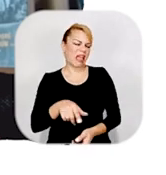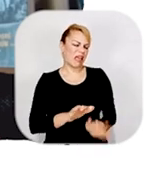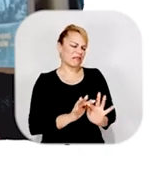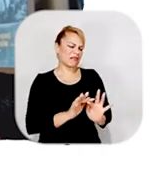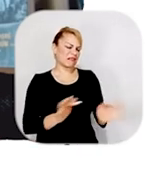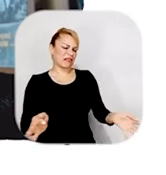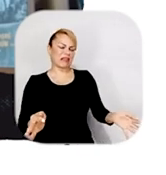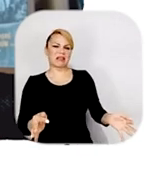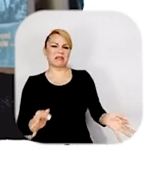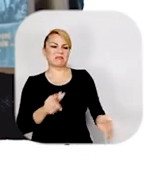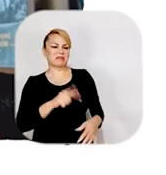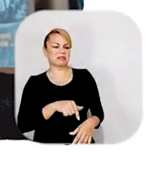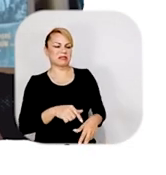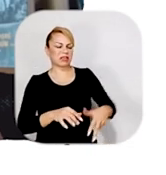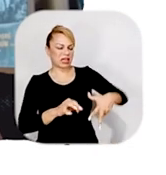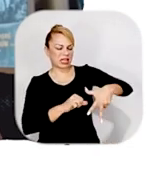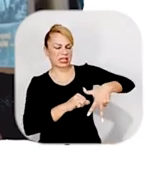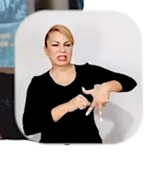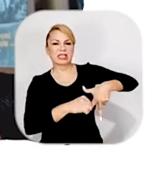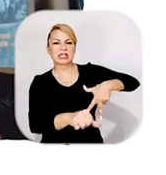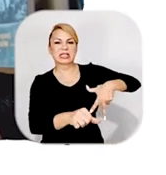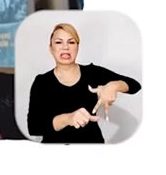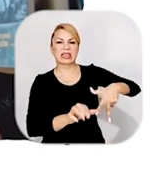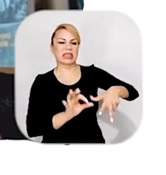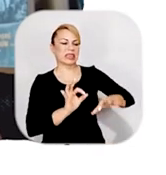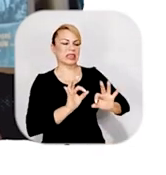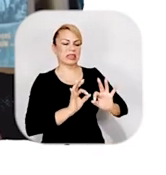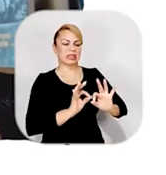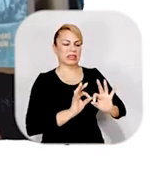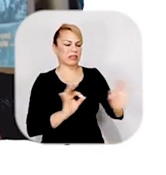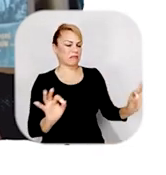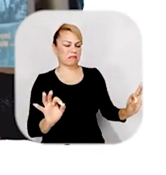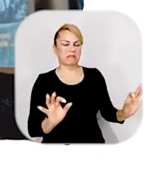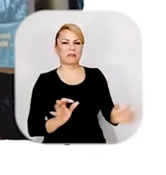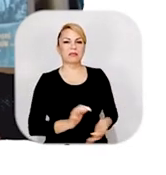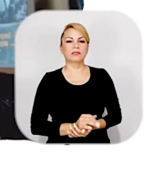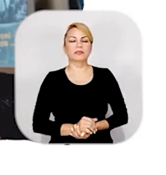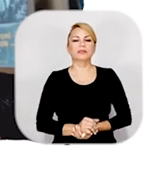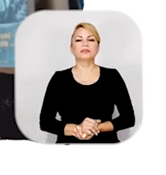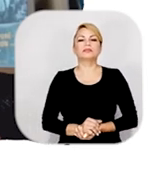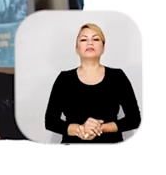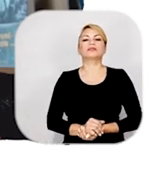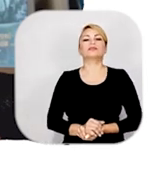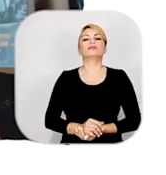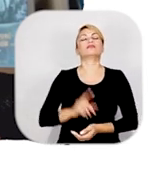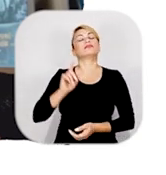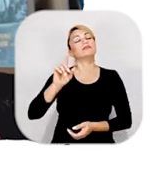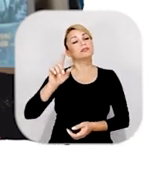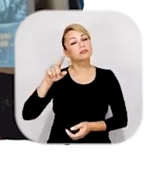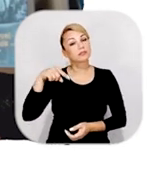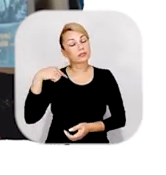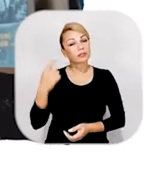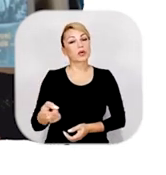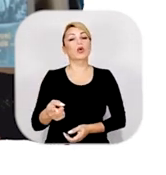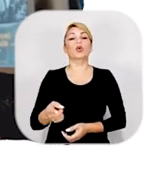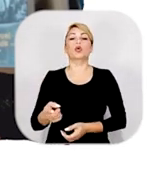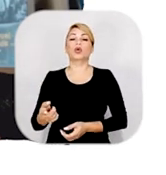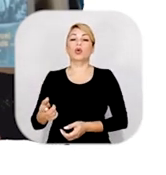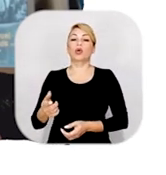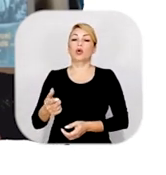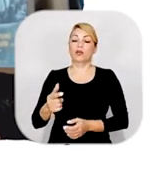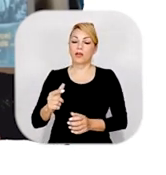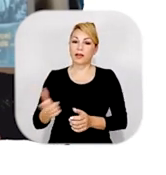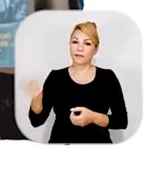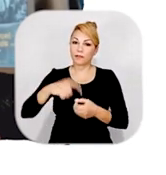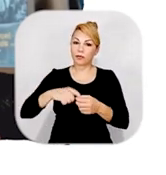coloca uma bandagem e está tudo bem. E ele voltou a trabalhar normalmente, esse anticoágulo migrou para o pulmão dele,